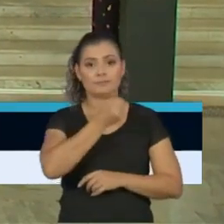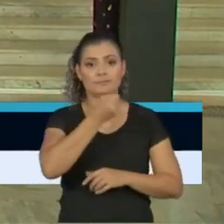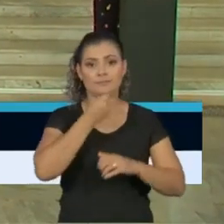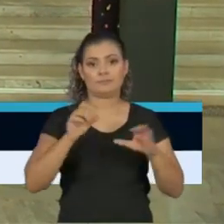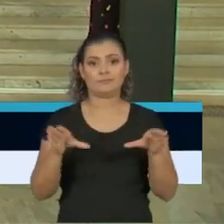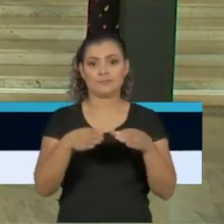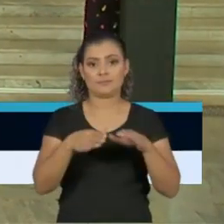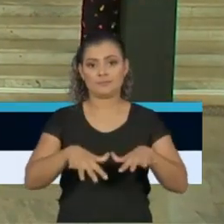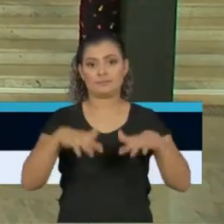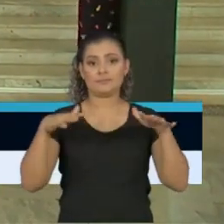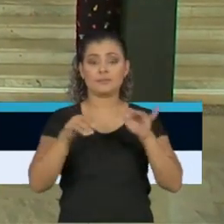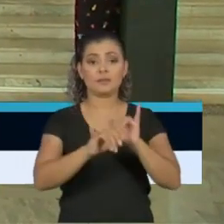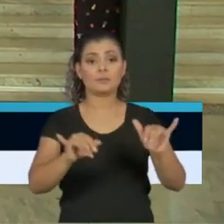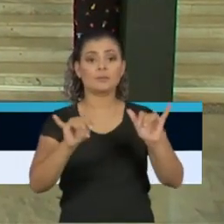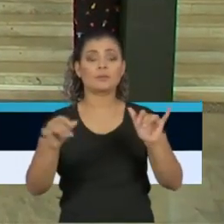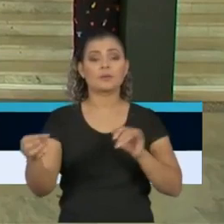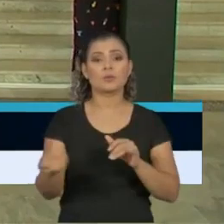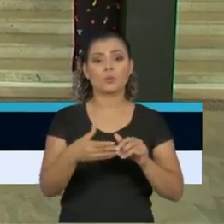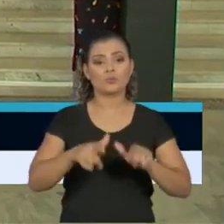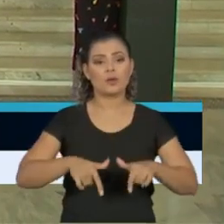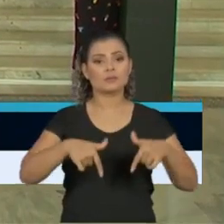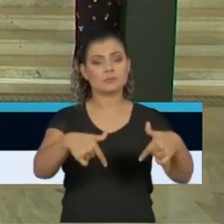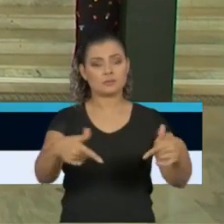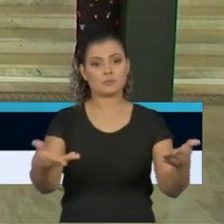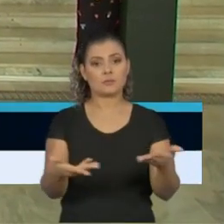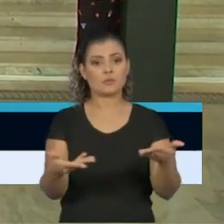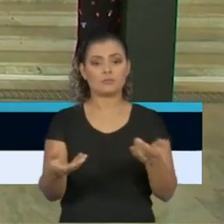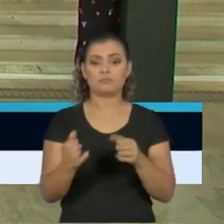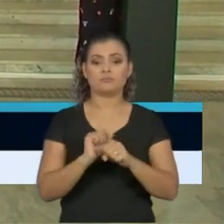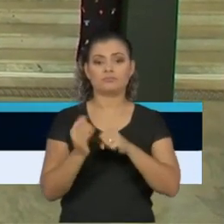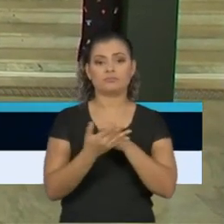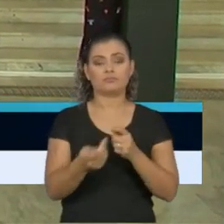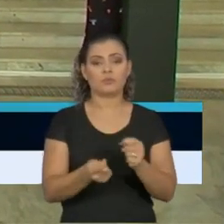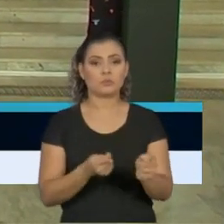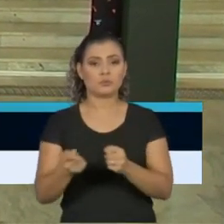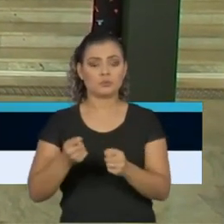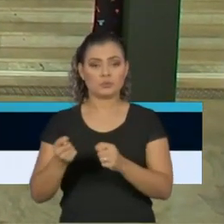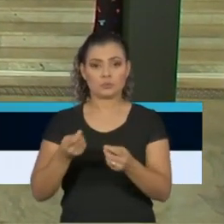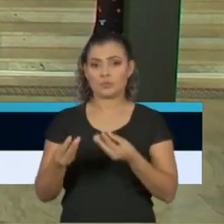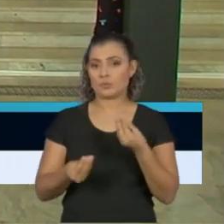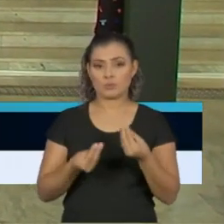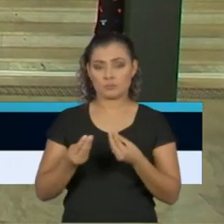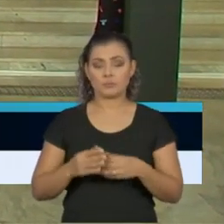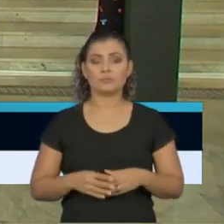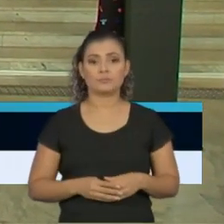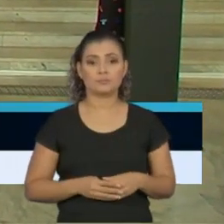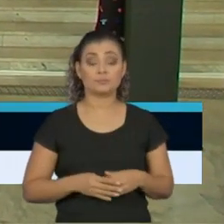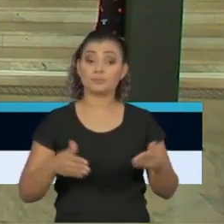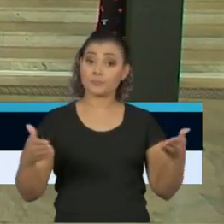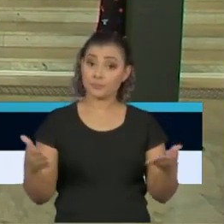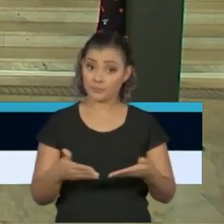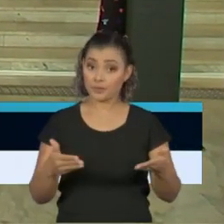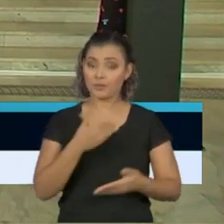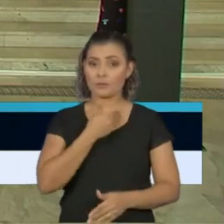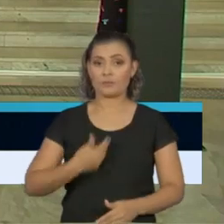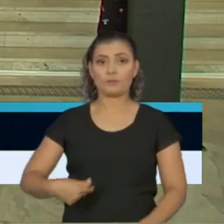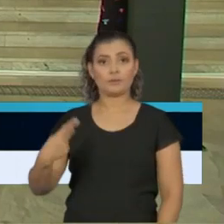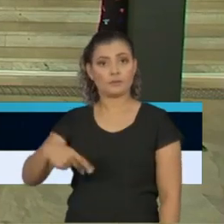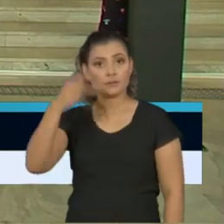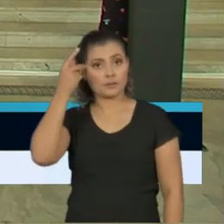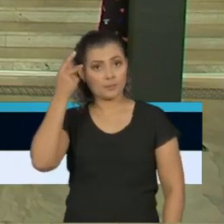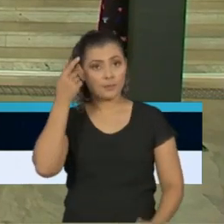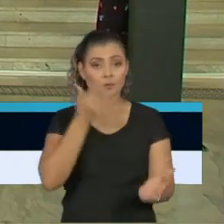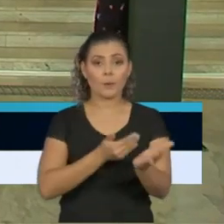coletiva com o anúncio de novas medidas para o combate da pandemia ao novo coronavírus. Hoje, o Governo de São Paulo